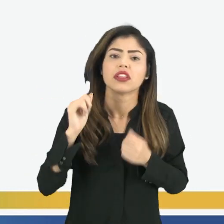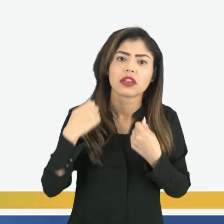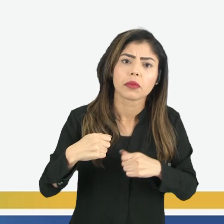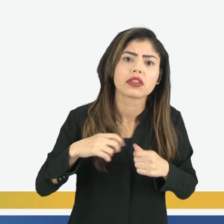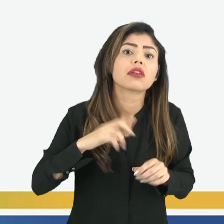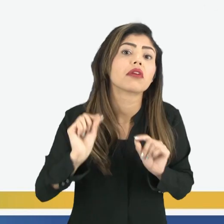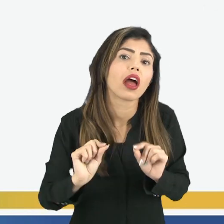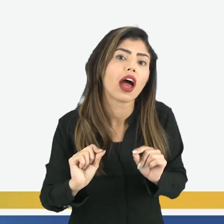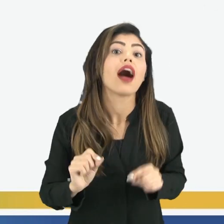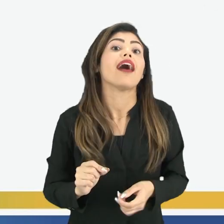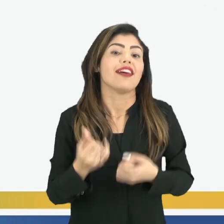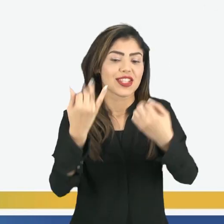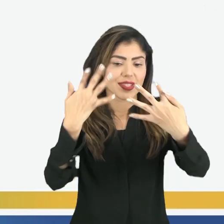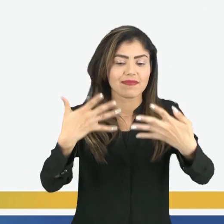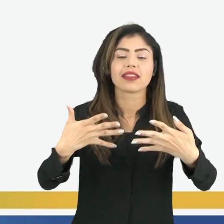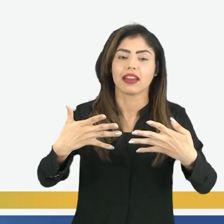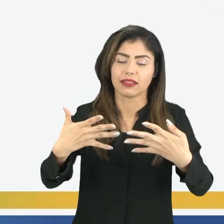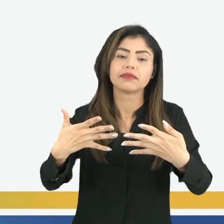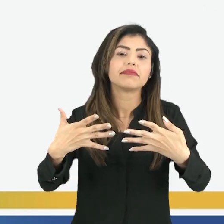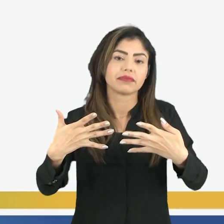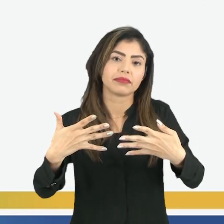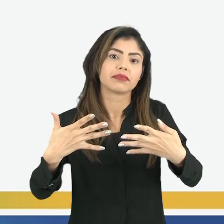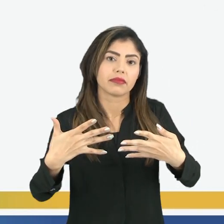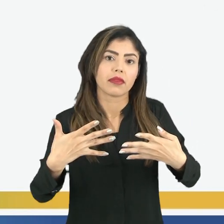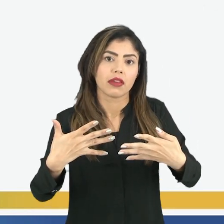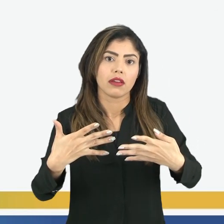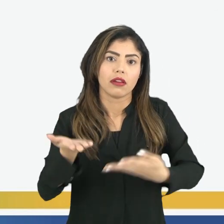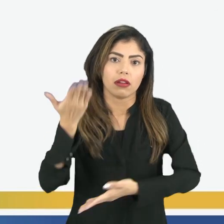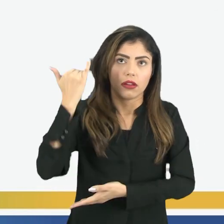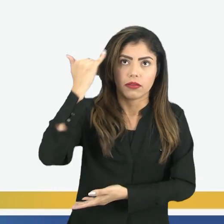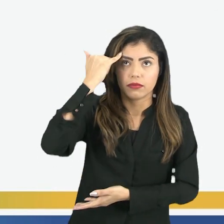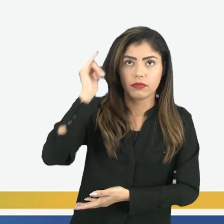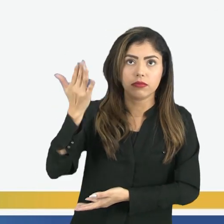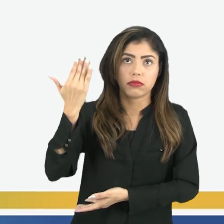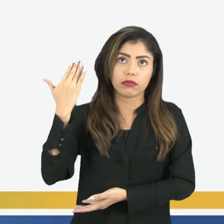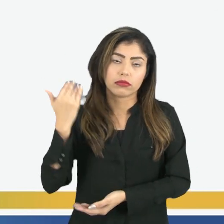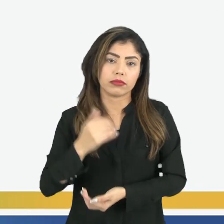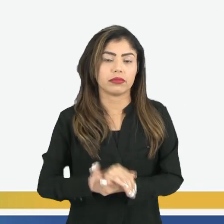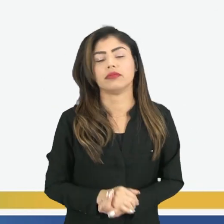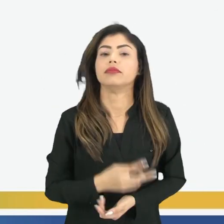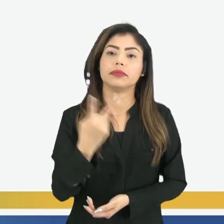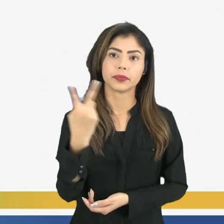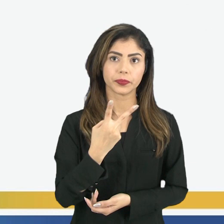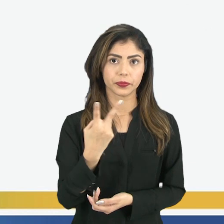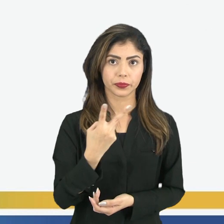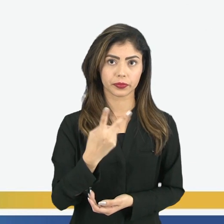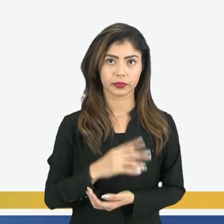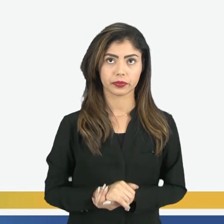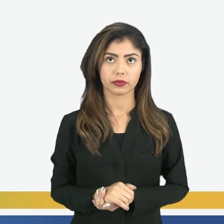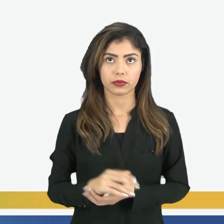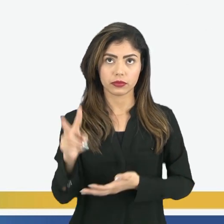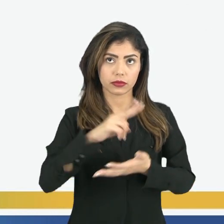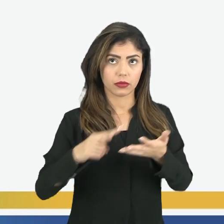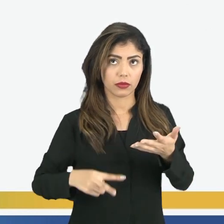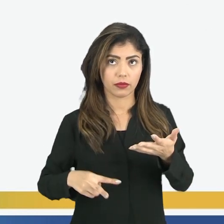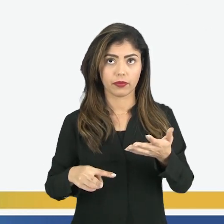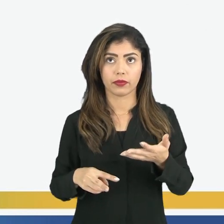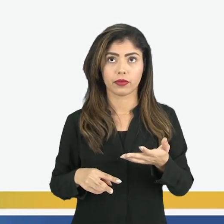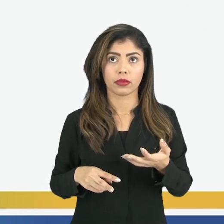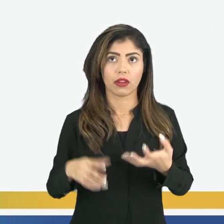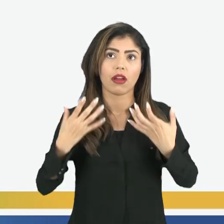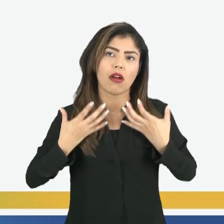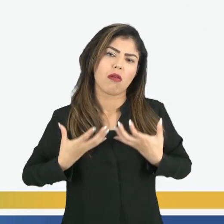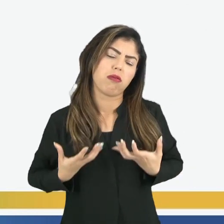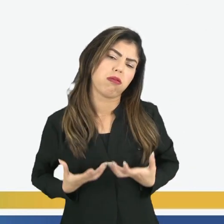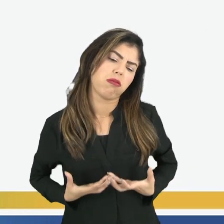para iniciar uma explicação, para a ideia anterior. Vamos para a questão 2. Releia o trecho. Casos de